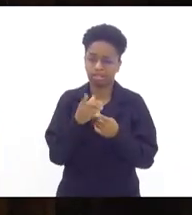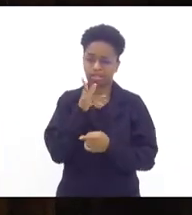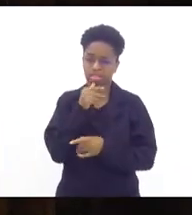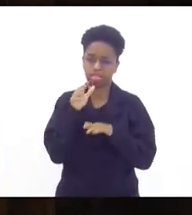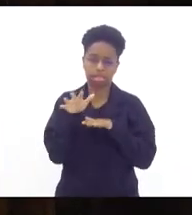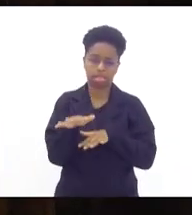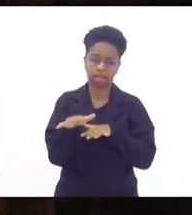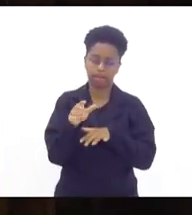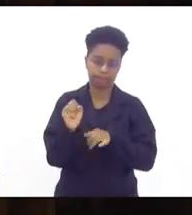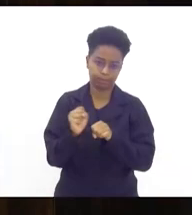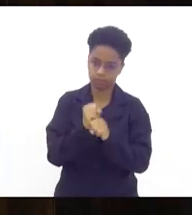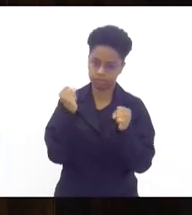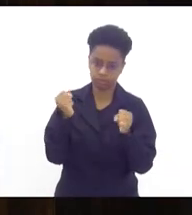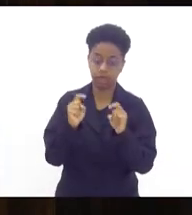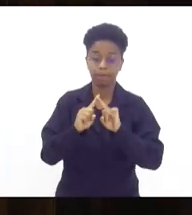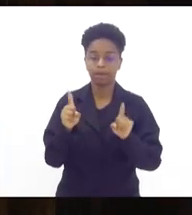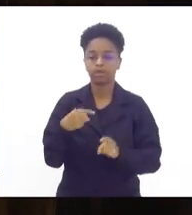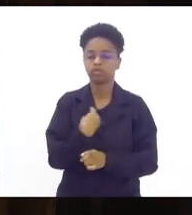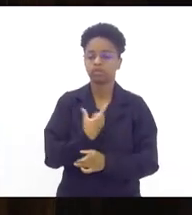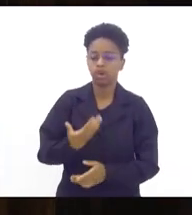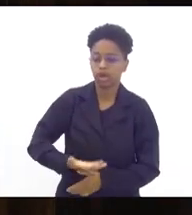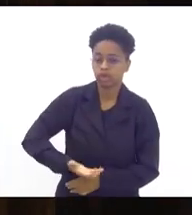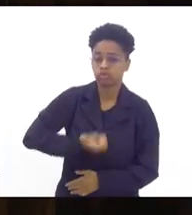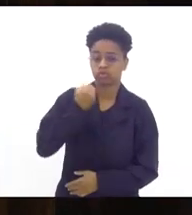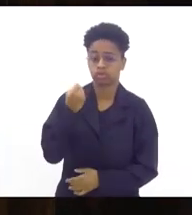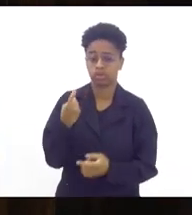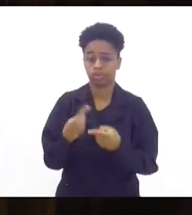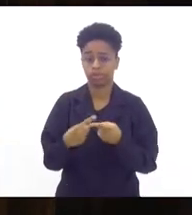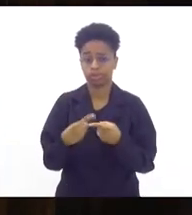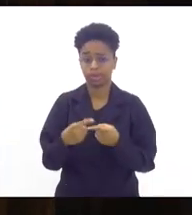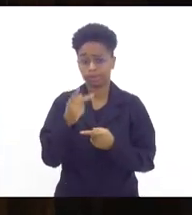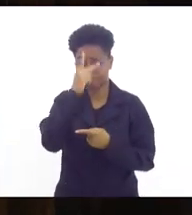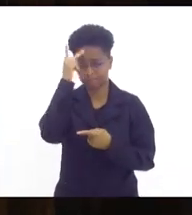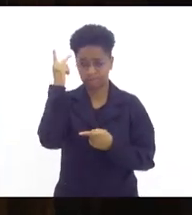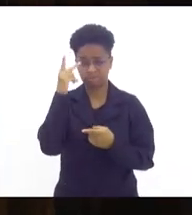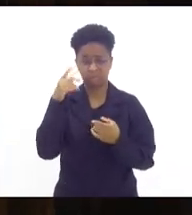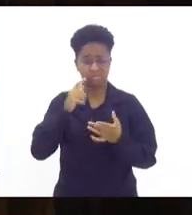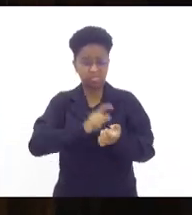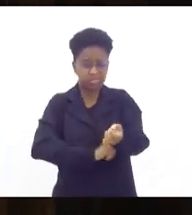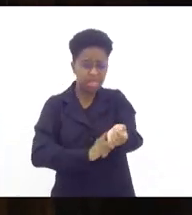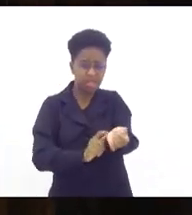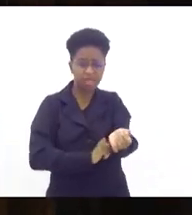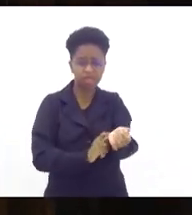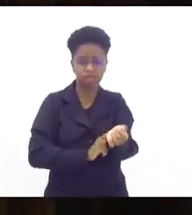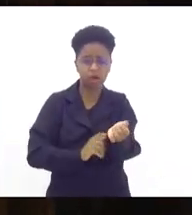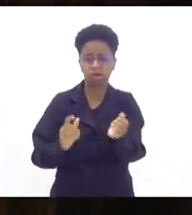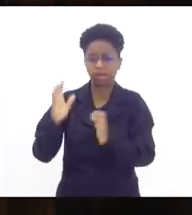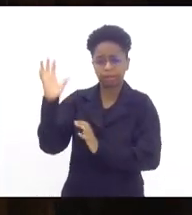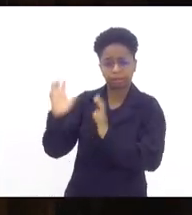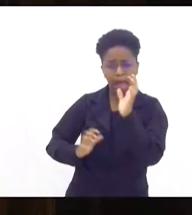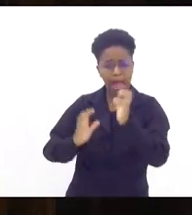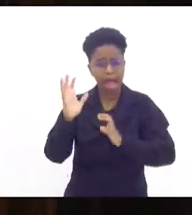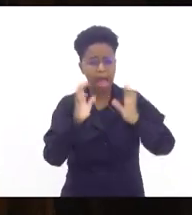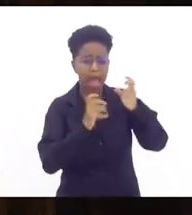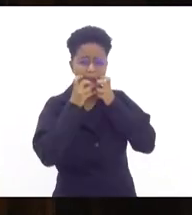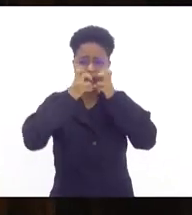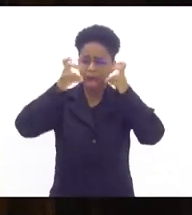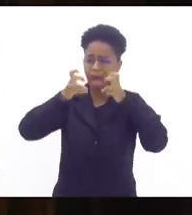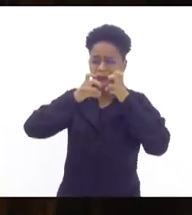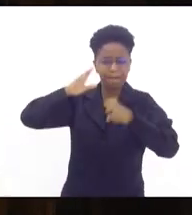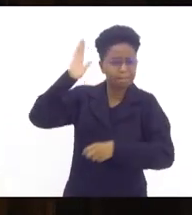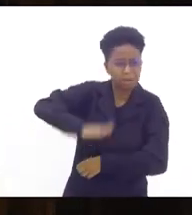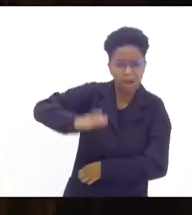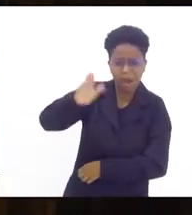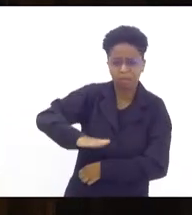muito assustados as pessoas bom exaltadas os torcedores excitados de batismo